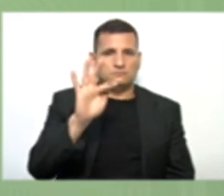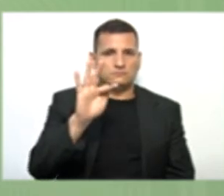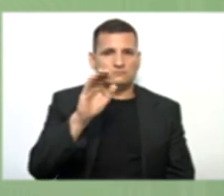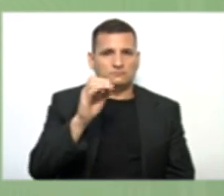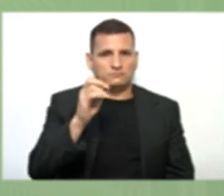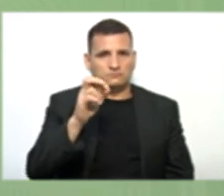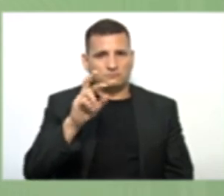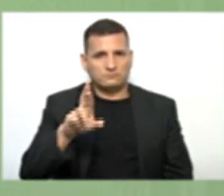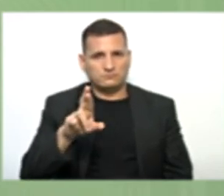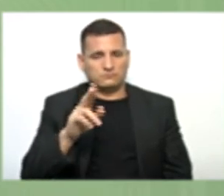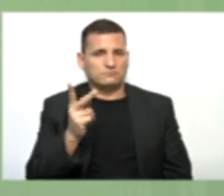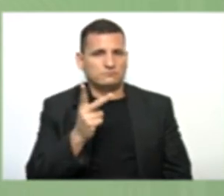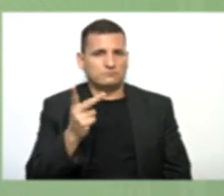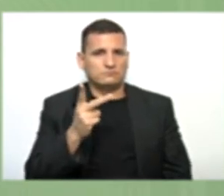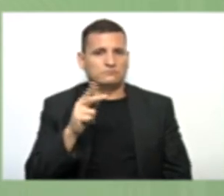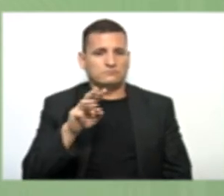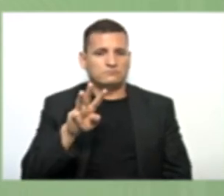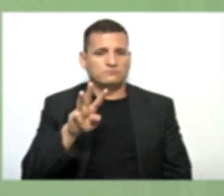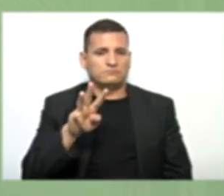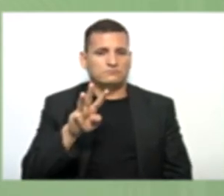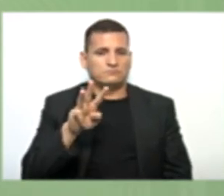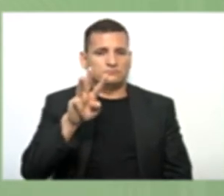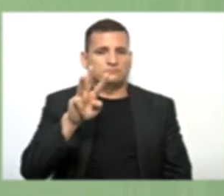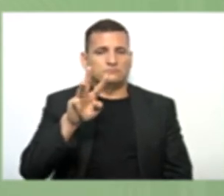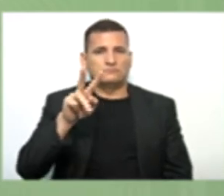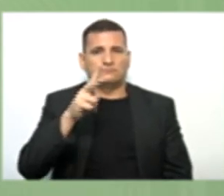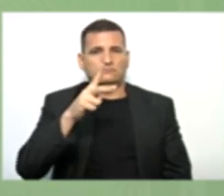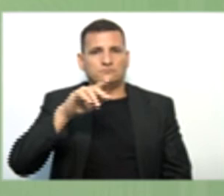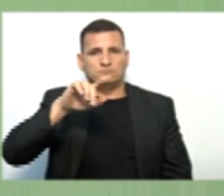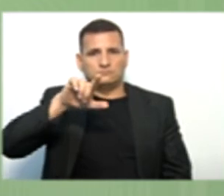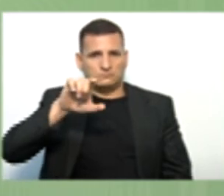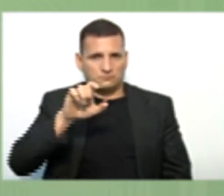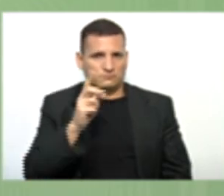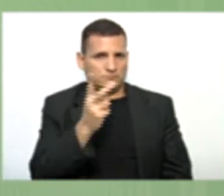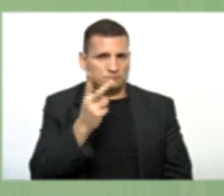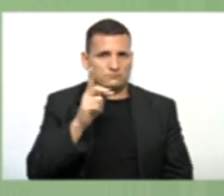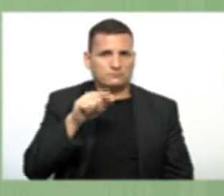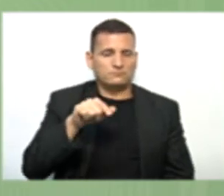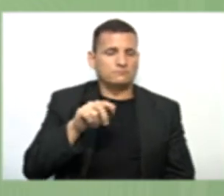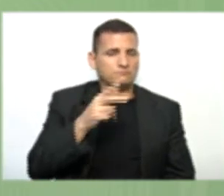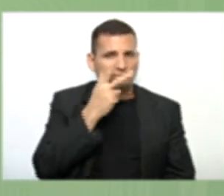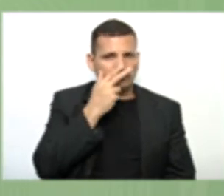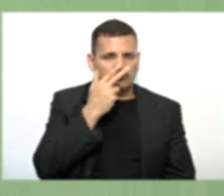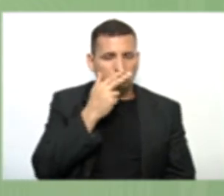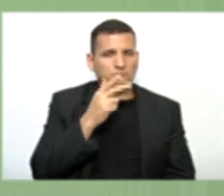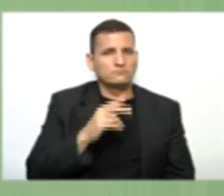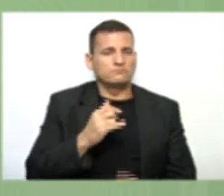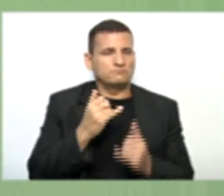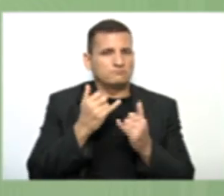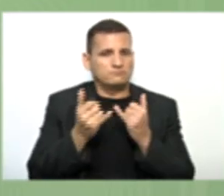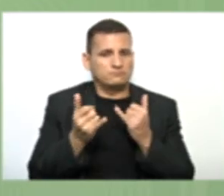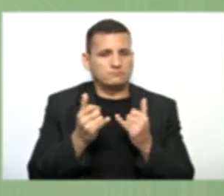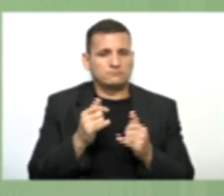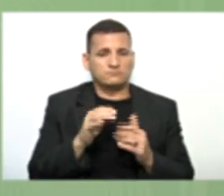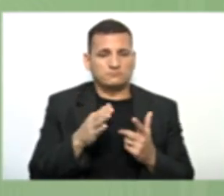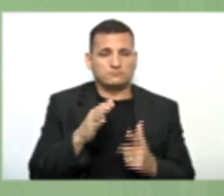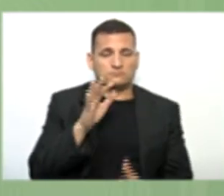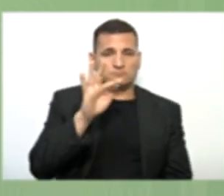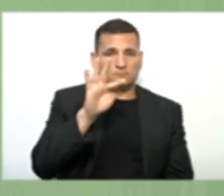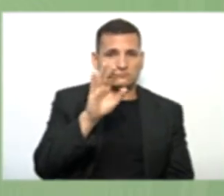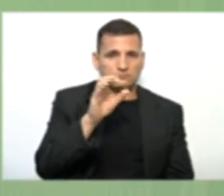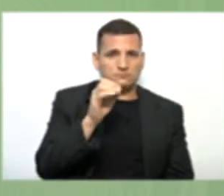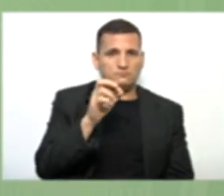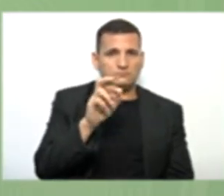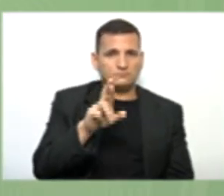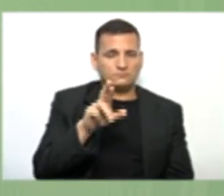parecidos, tá, gente? Tem uma diferença interessante. O laço for toma uma coleção de itens